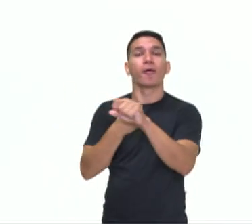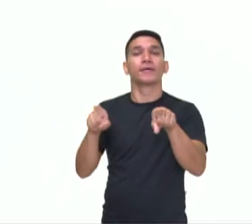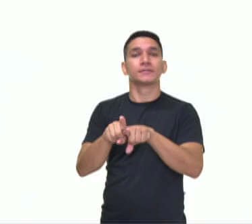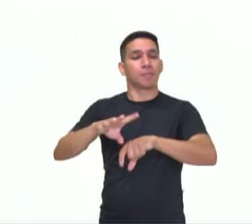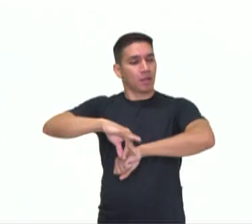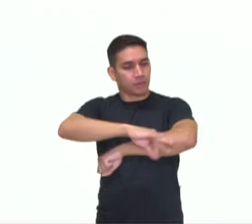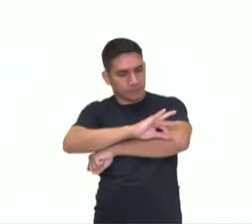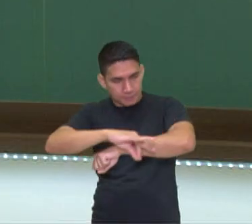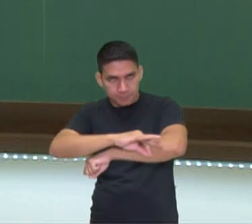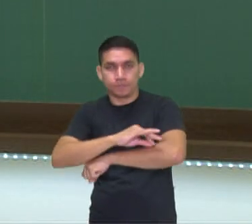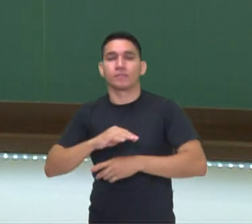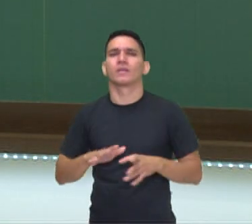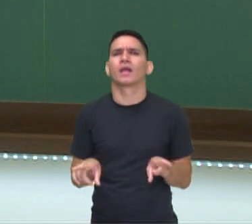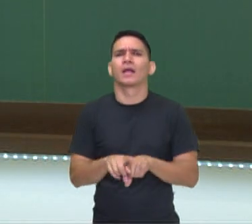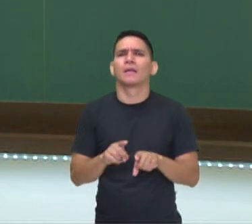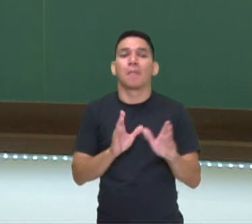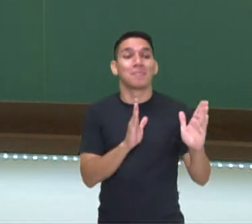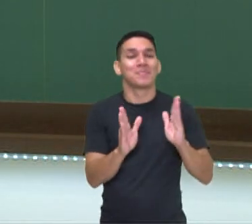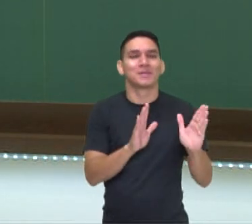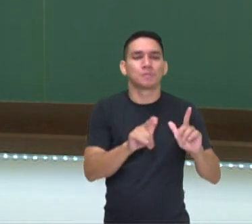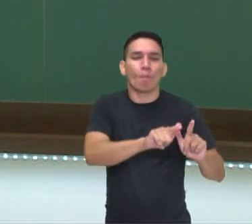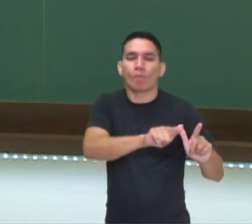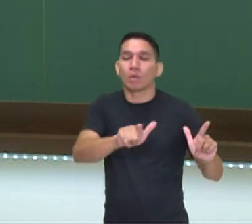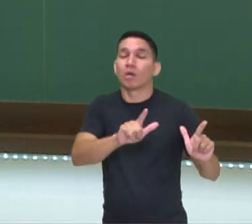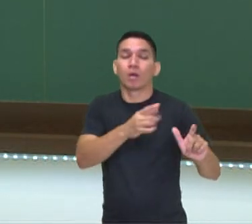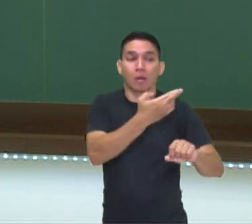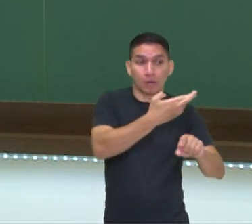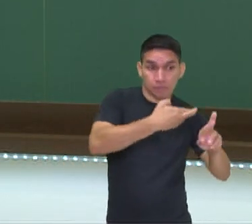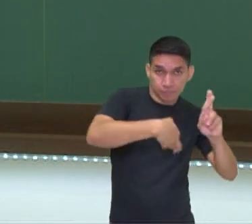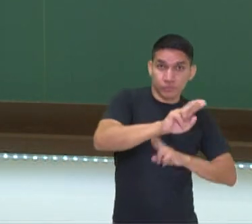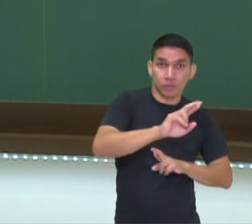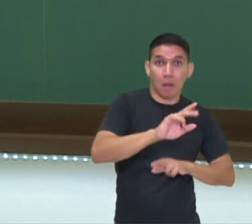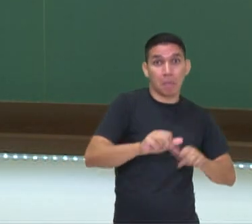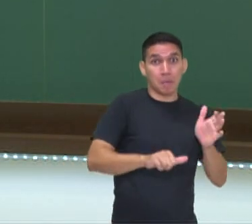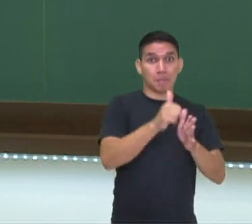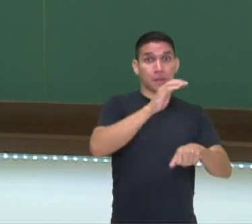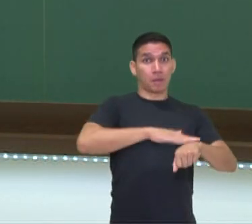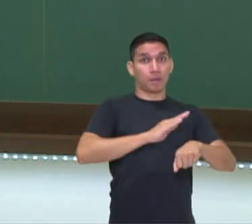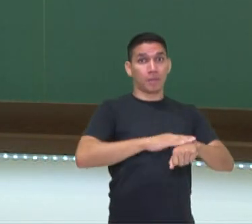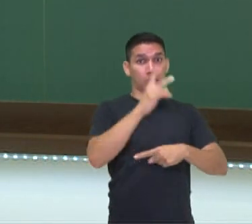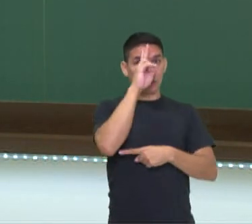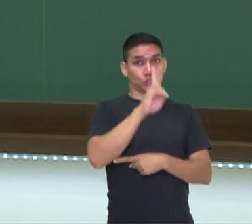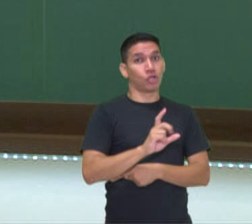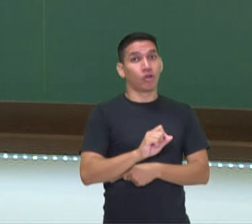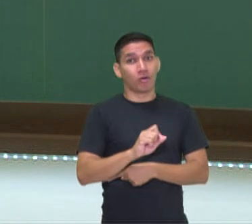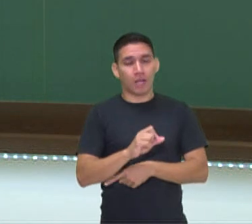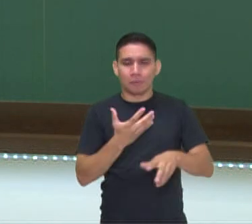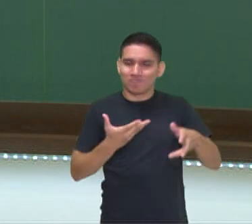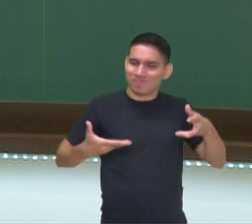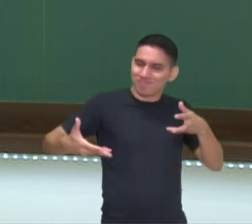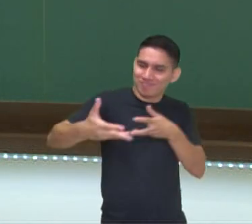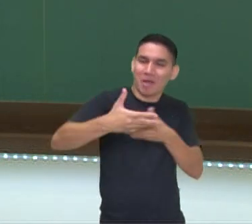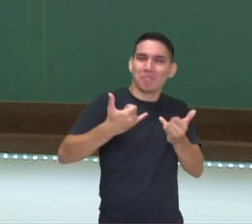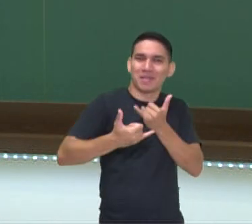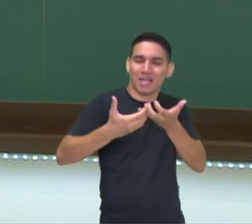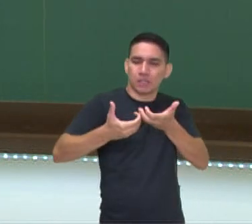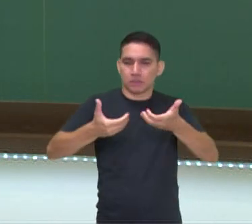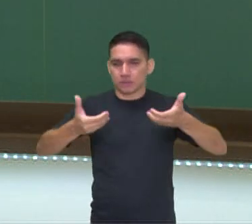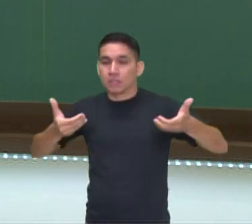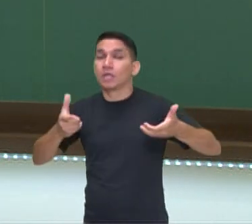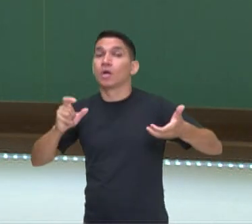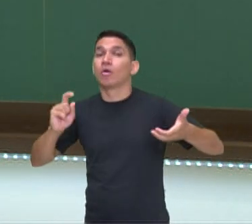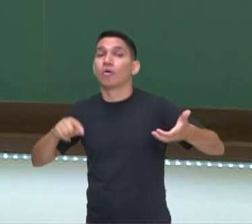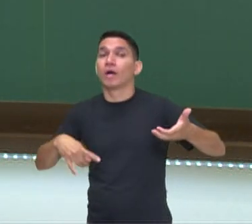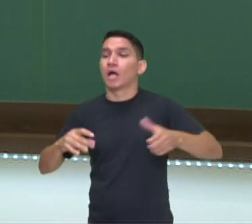que no maneirismo, no Renascimento, a primeira vez na história é que esse entrelaçamento se separa, né?